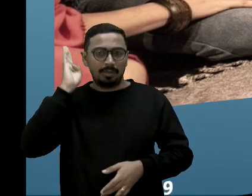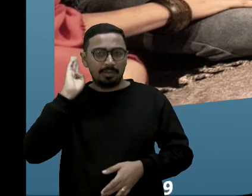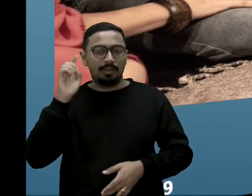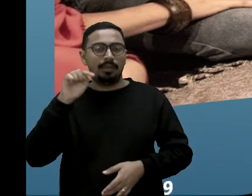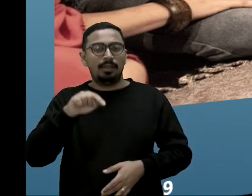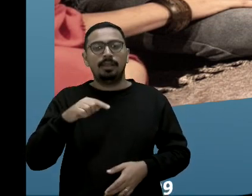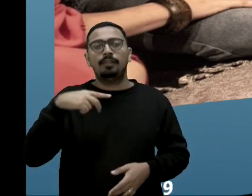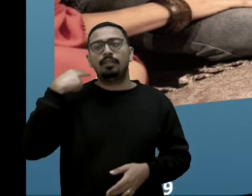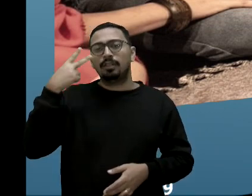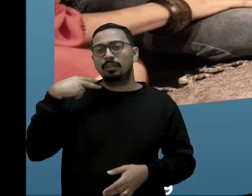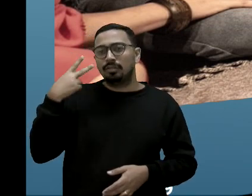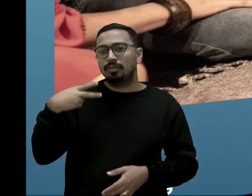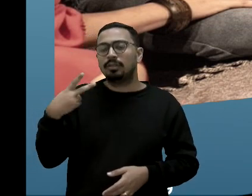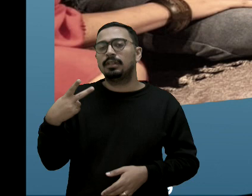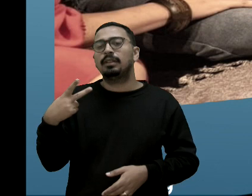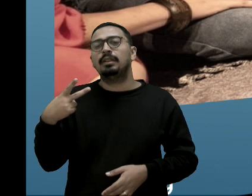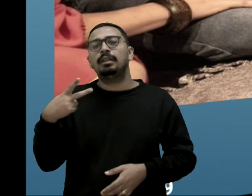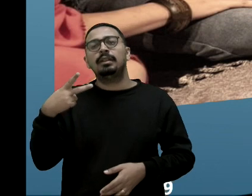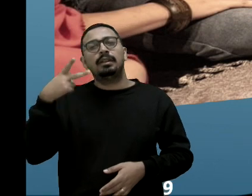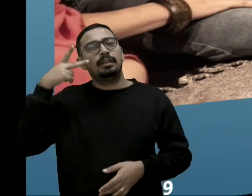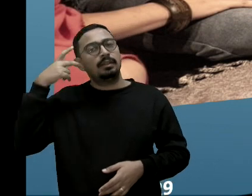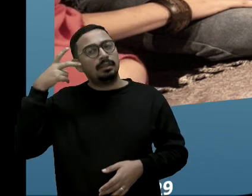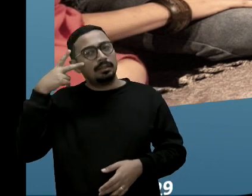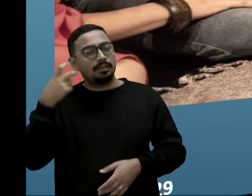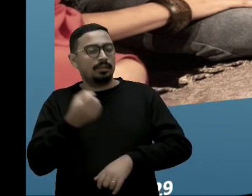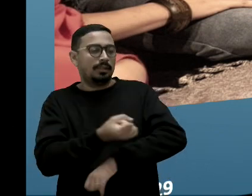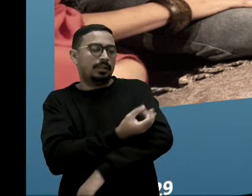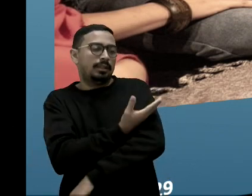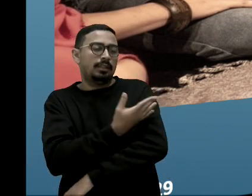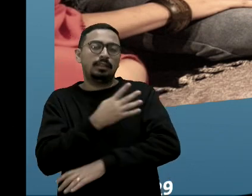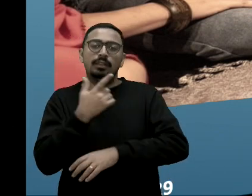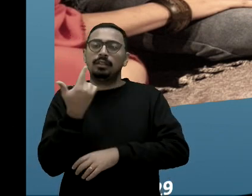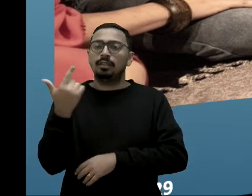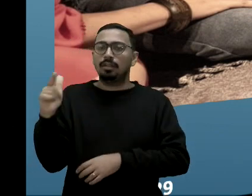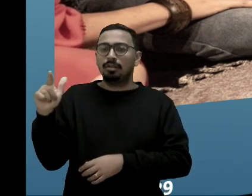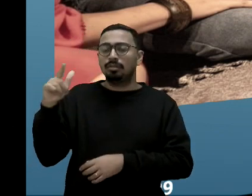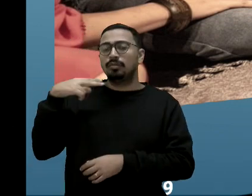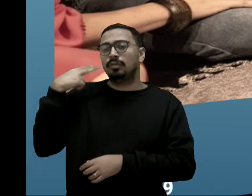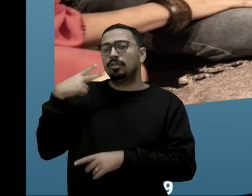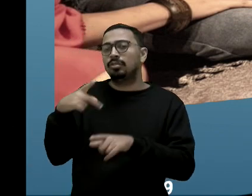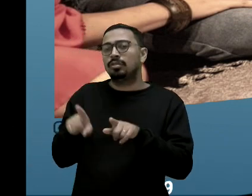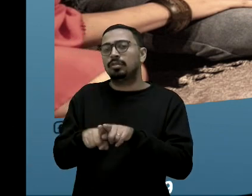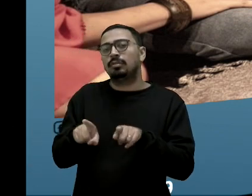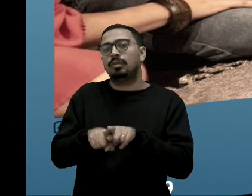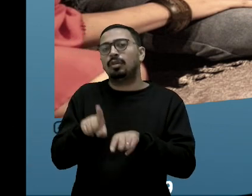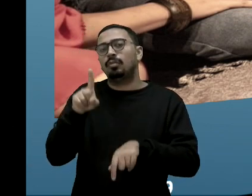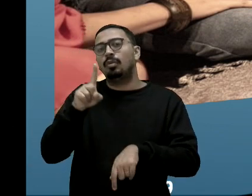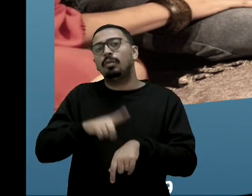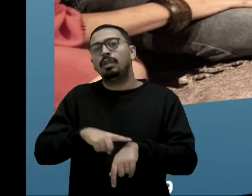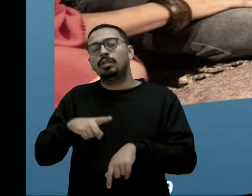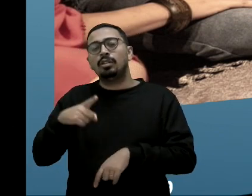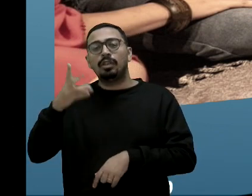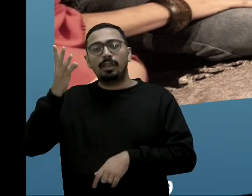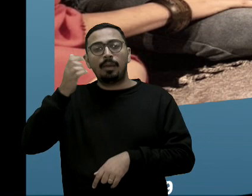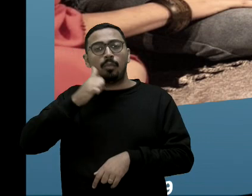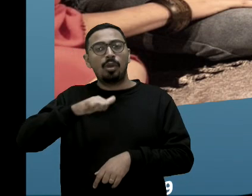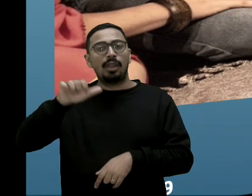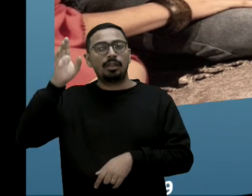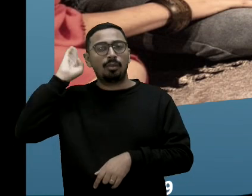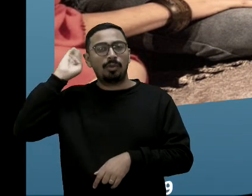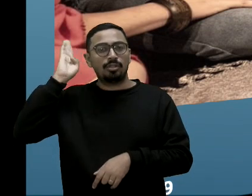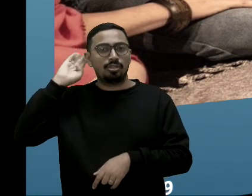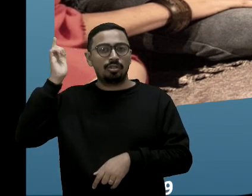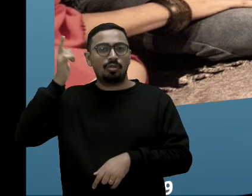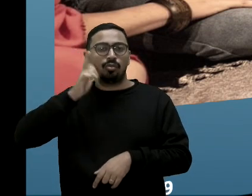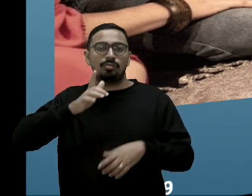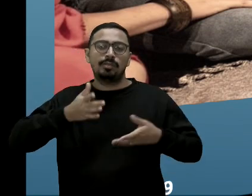e demais autoridades presentes, que nós vamos viver ainda em Taubaté o momento que a taubatiana vai ter orgulho de dar